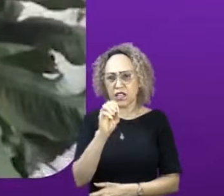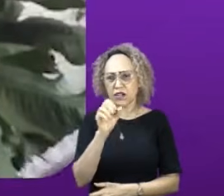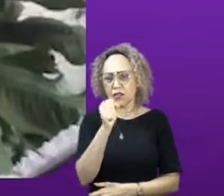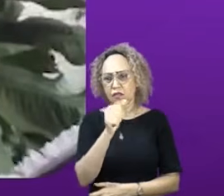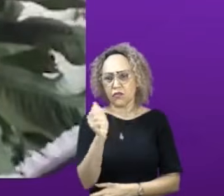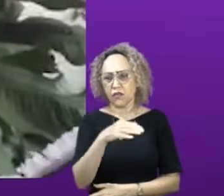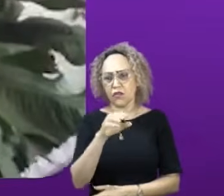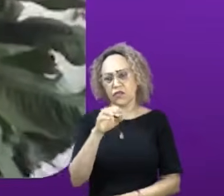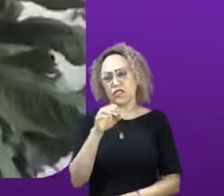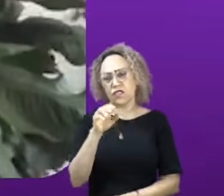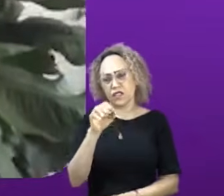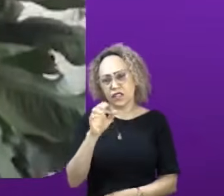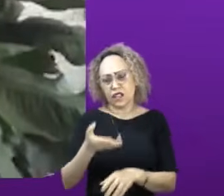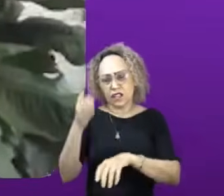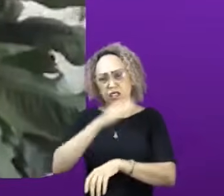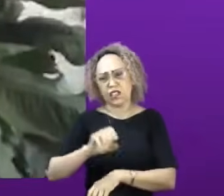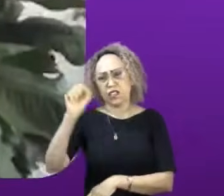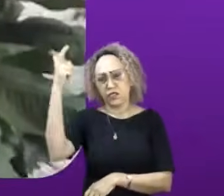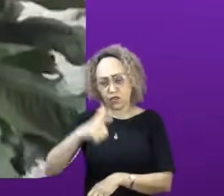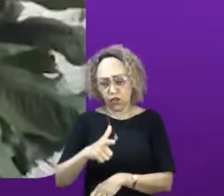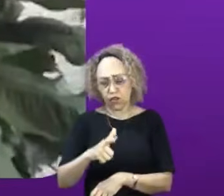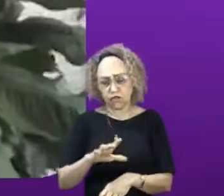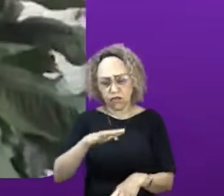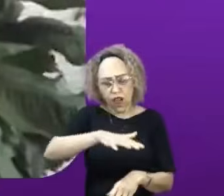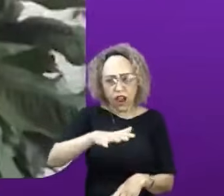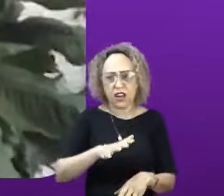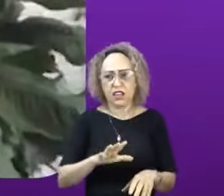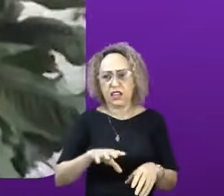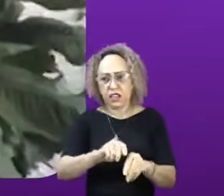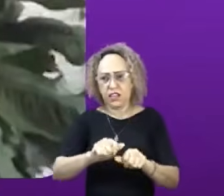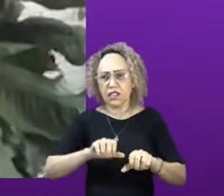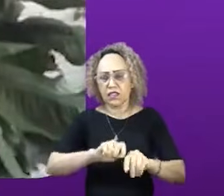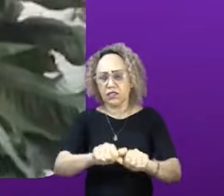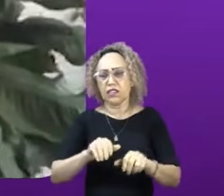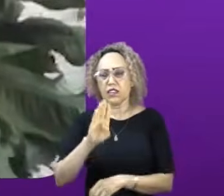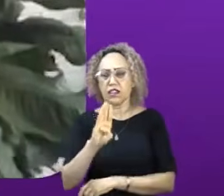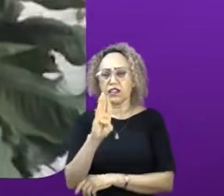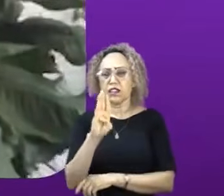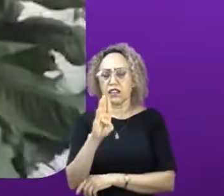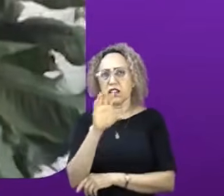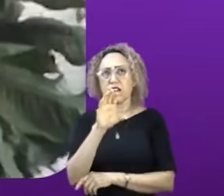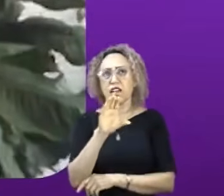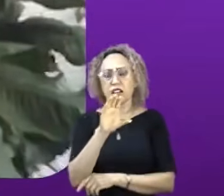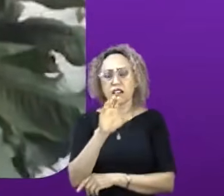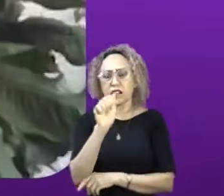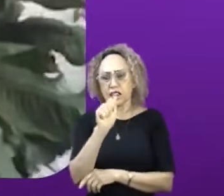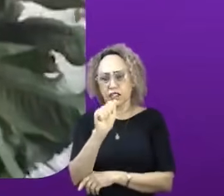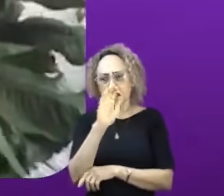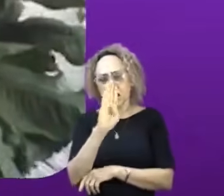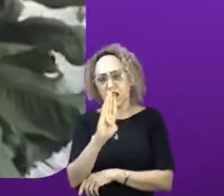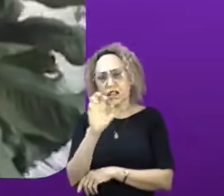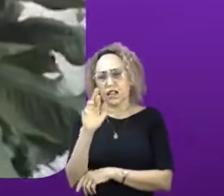aí, ali dentro de campo, eu encontrei diversas narrativas assim